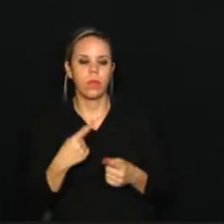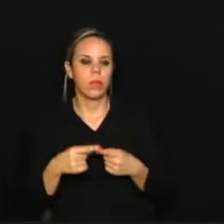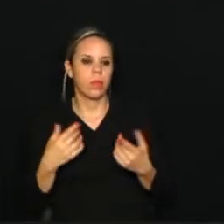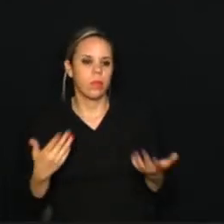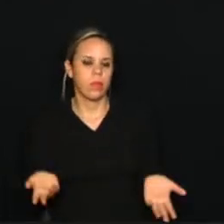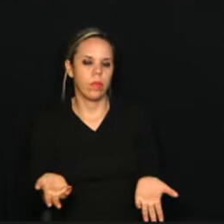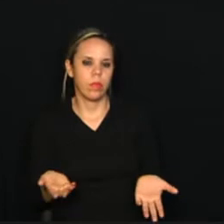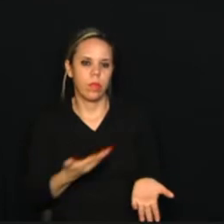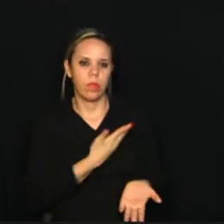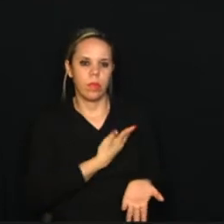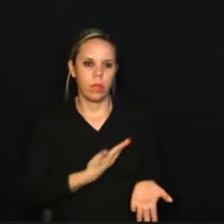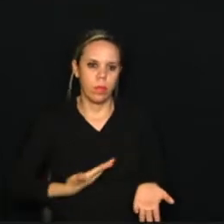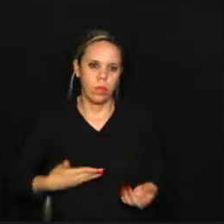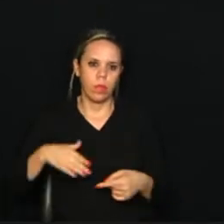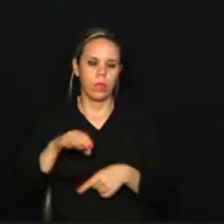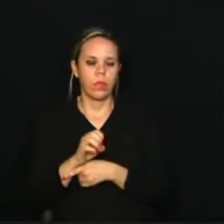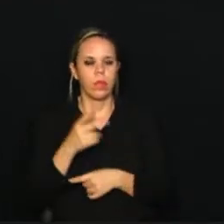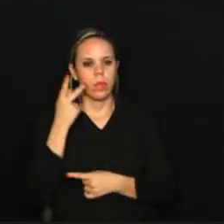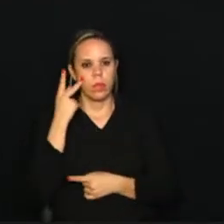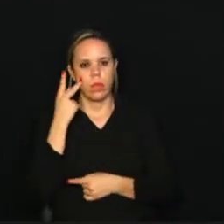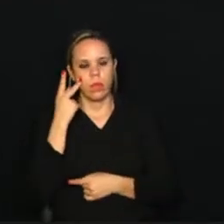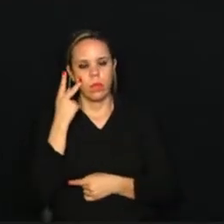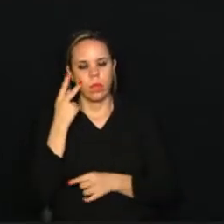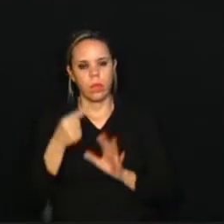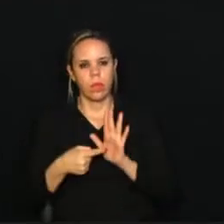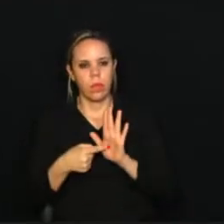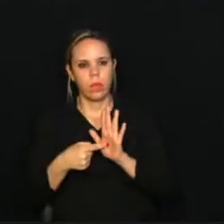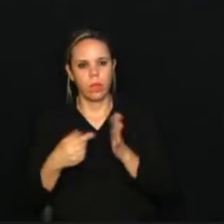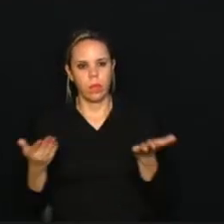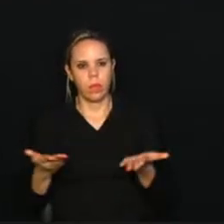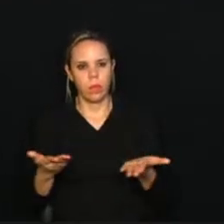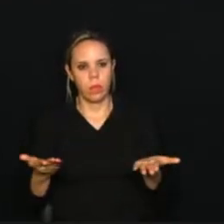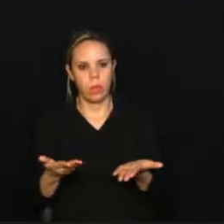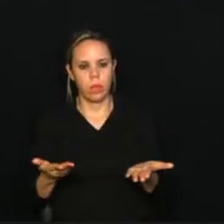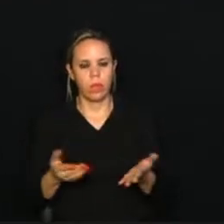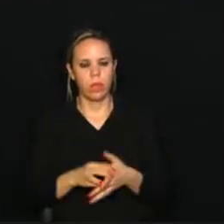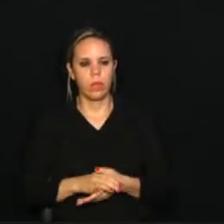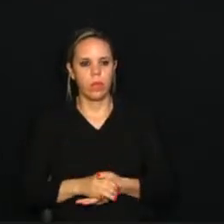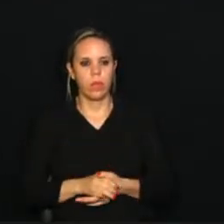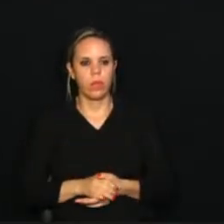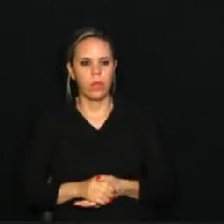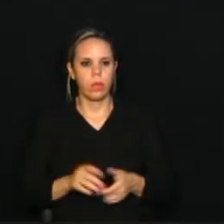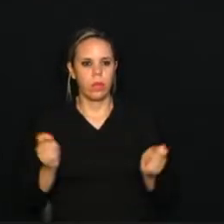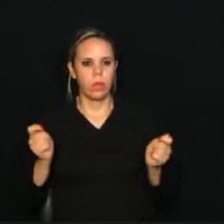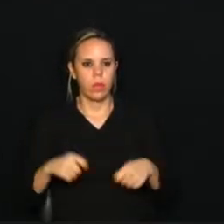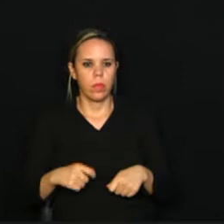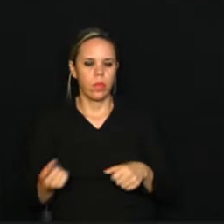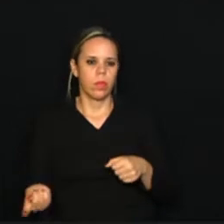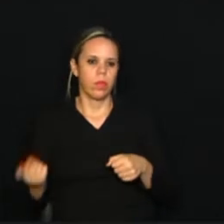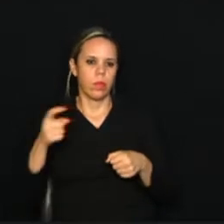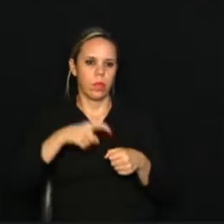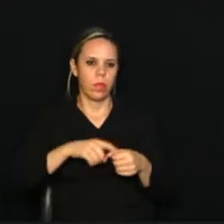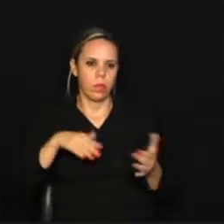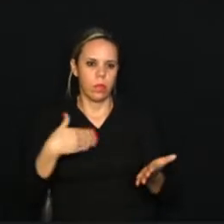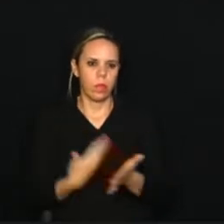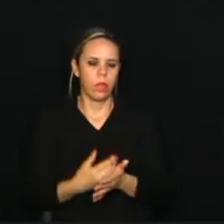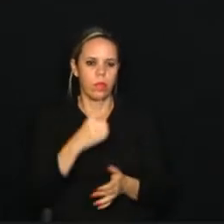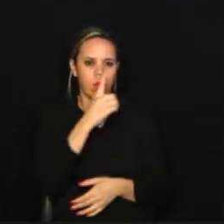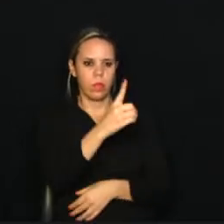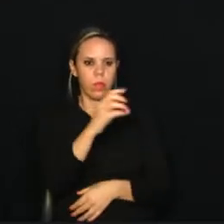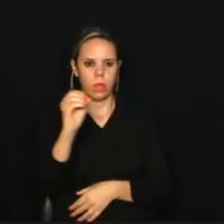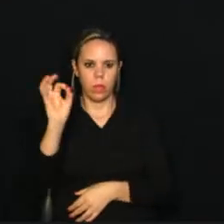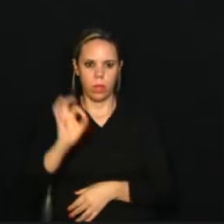O governo do estado de São Paulo sinalizou agora, recentemente, com a possibilidade de retorno de até